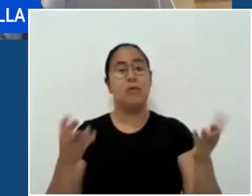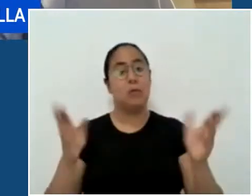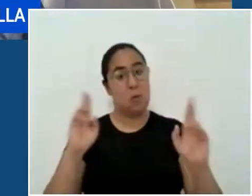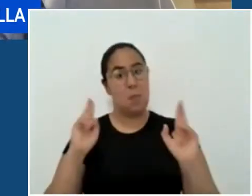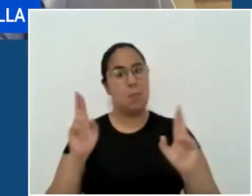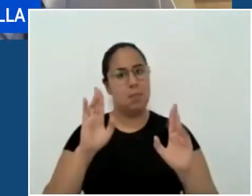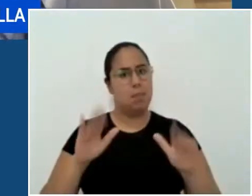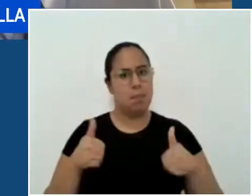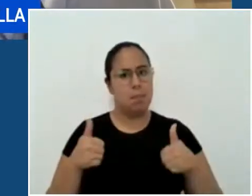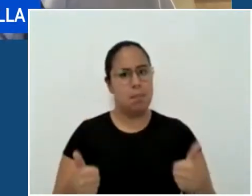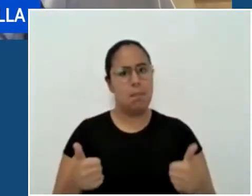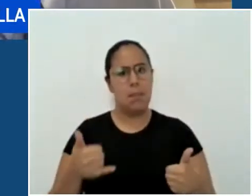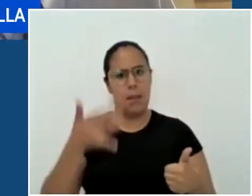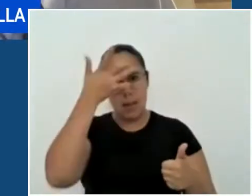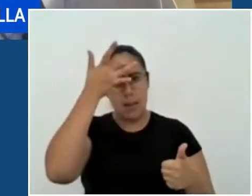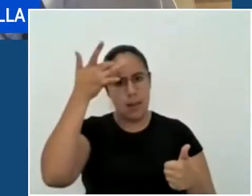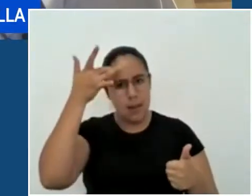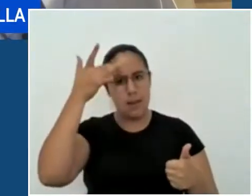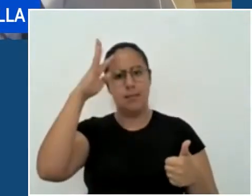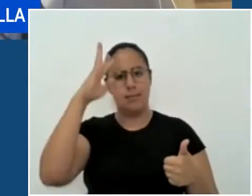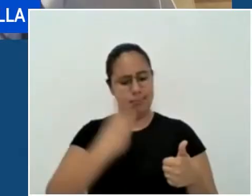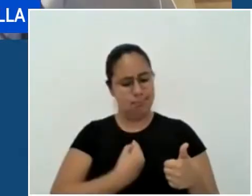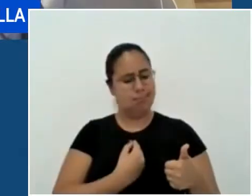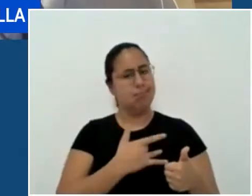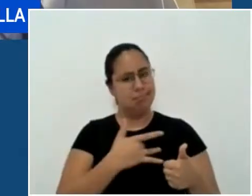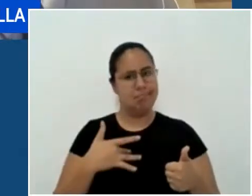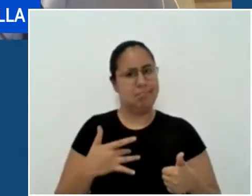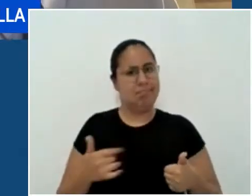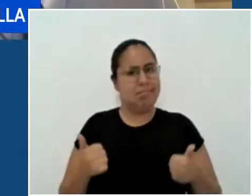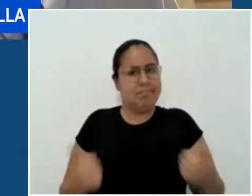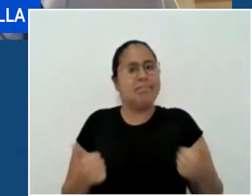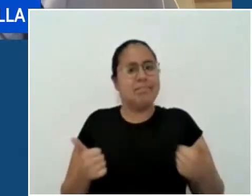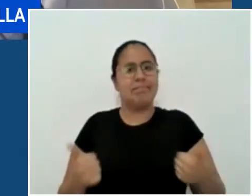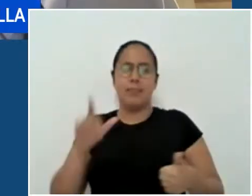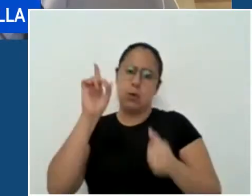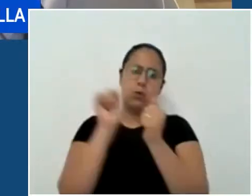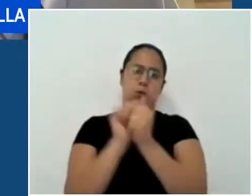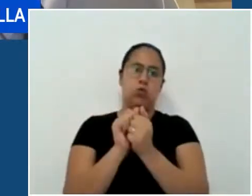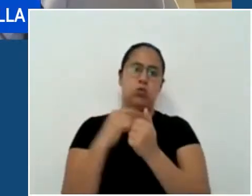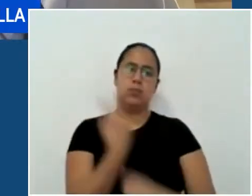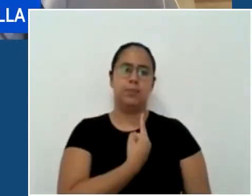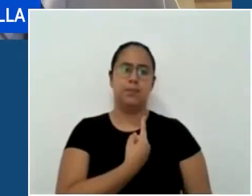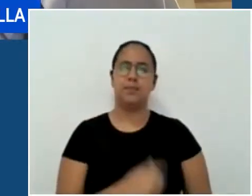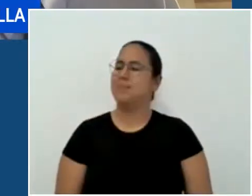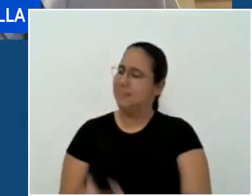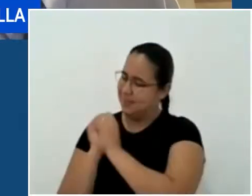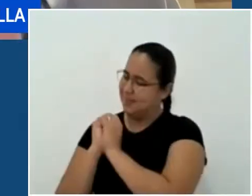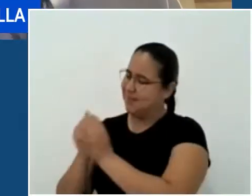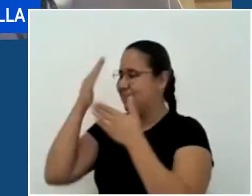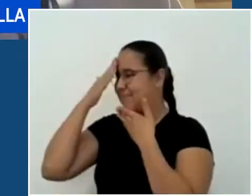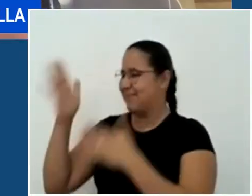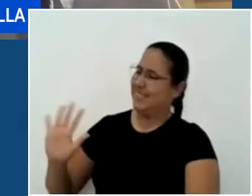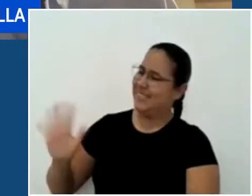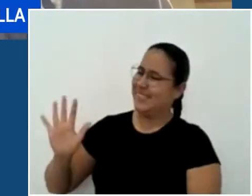saúde mental, espiritual aí, Deus esteja conosco. Amém, muito obrigada. Tchau, tchau, doutor Erasmo, obrigada. Obrigado.